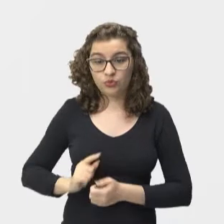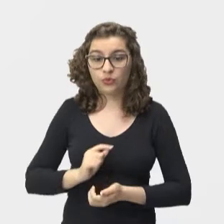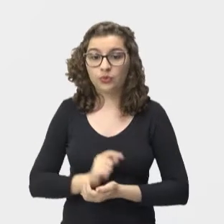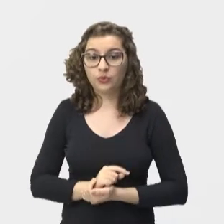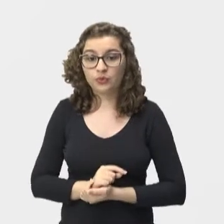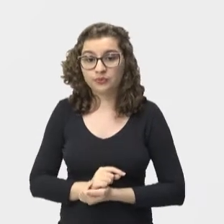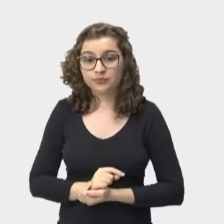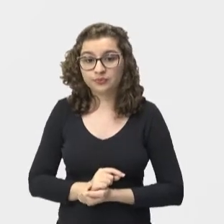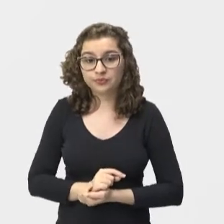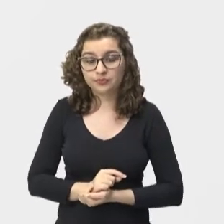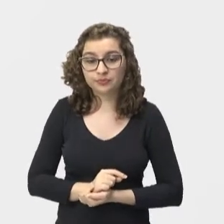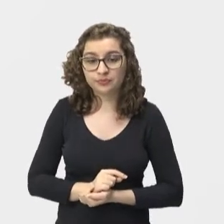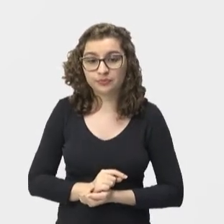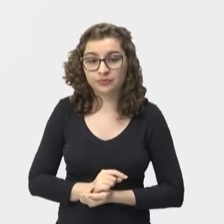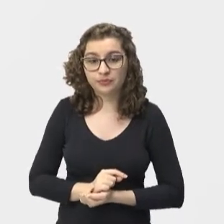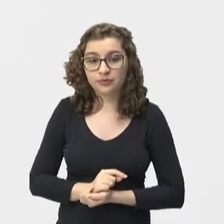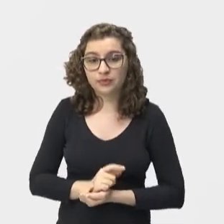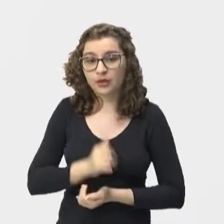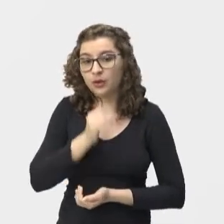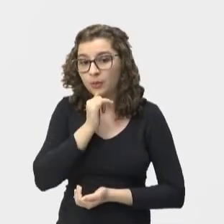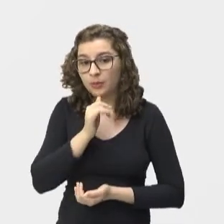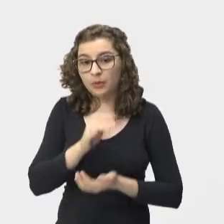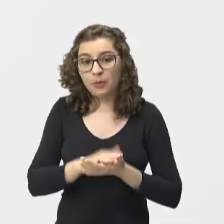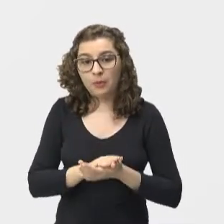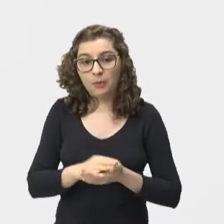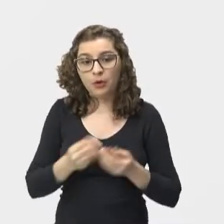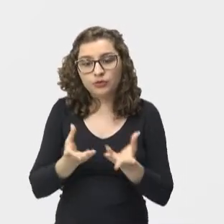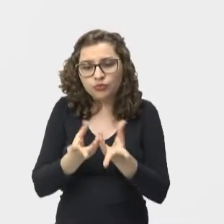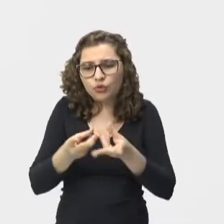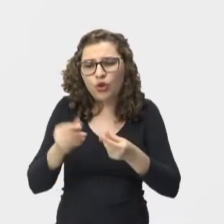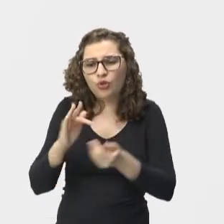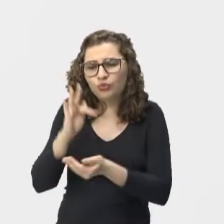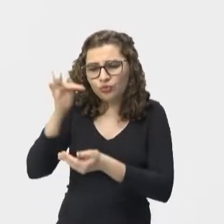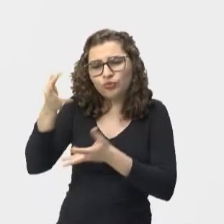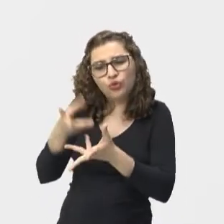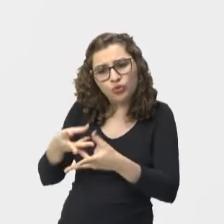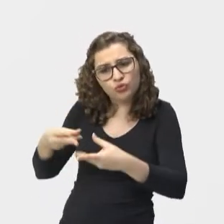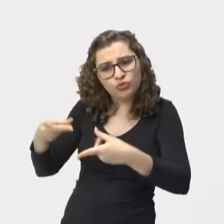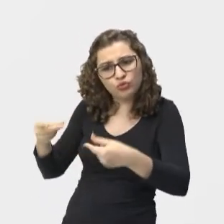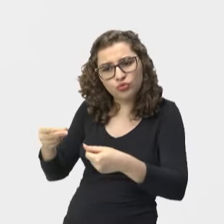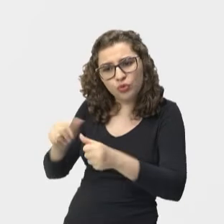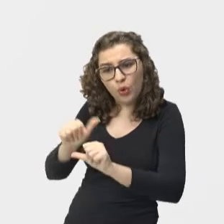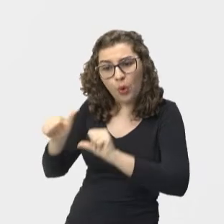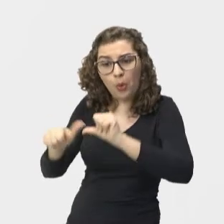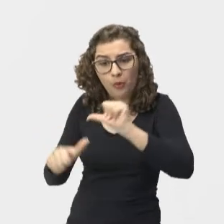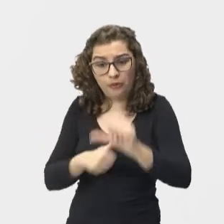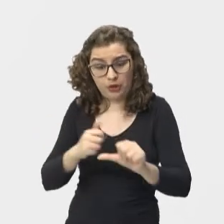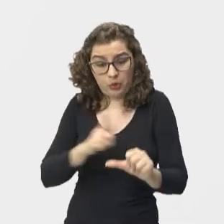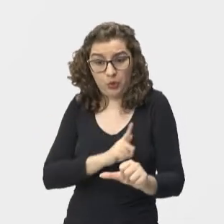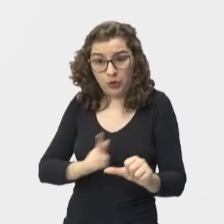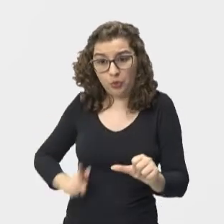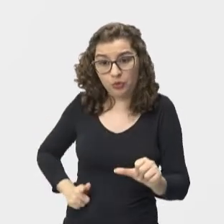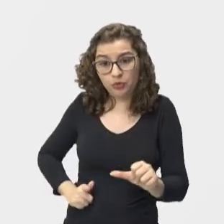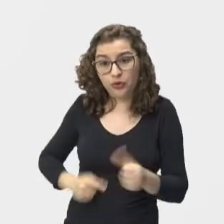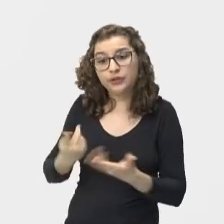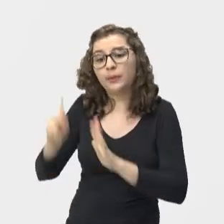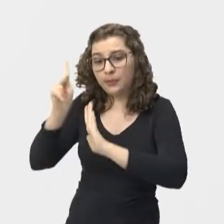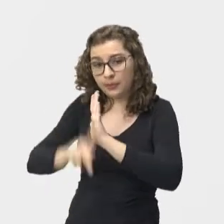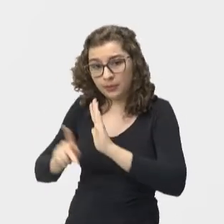mandato ou de seus mandatos, né? Poderá desaparecer com a alternância do poder,